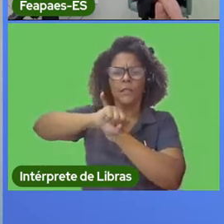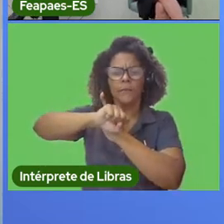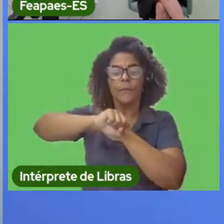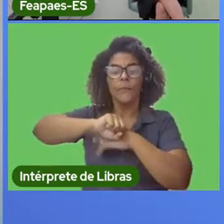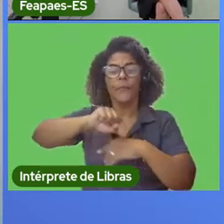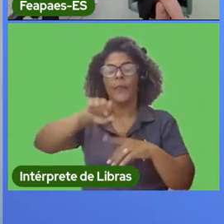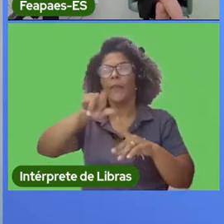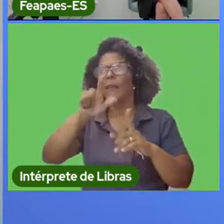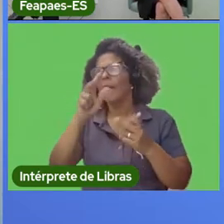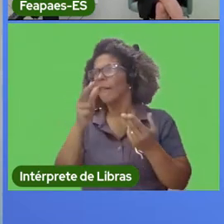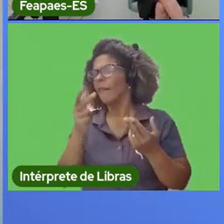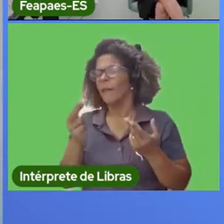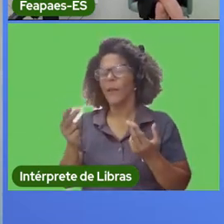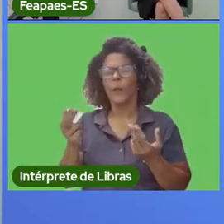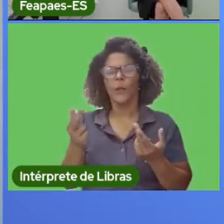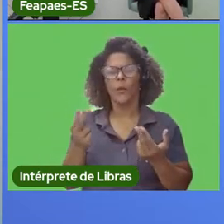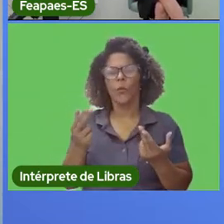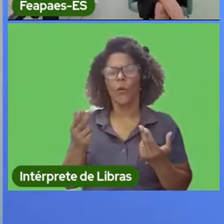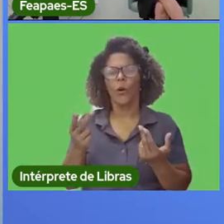de,